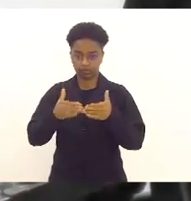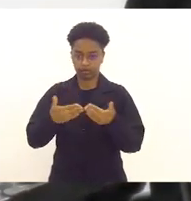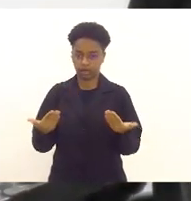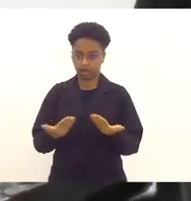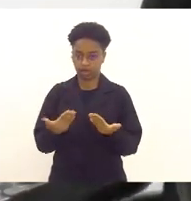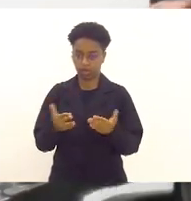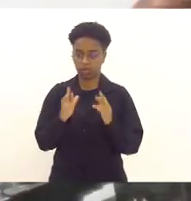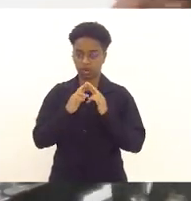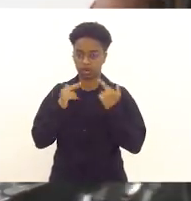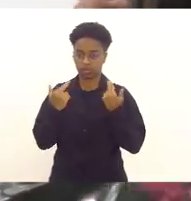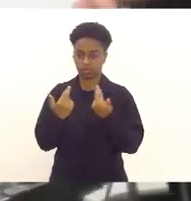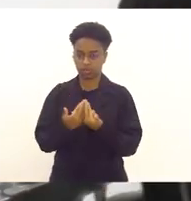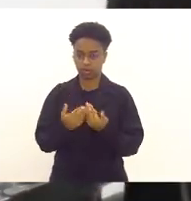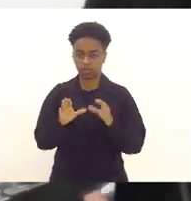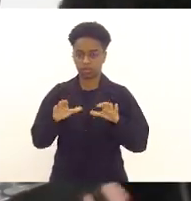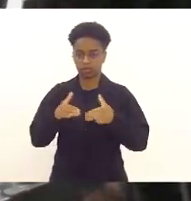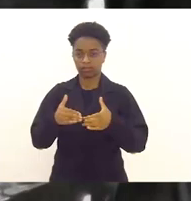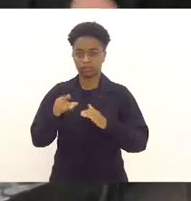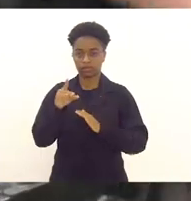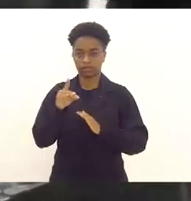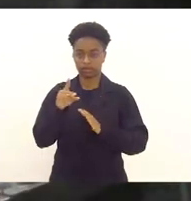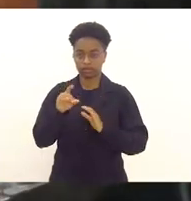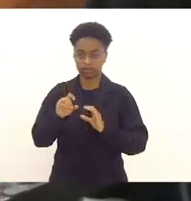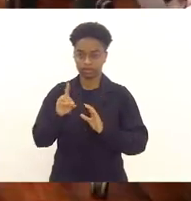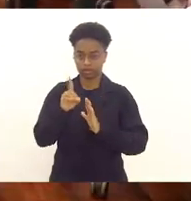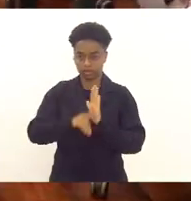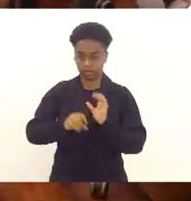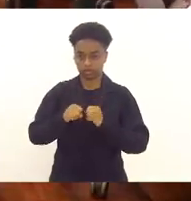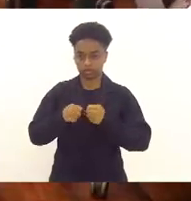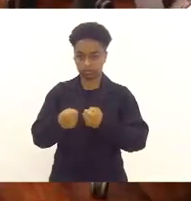da audiência da comissão de defesa dos direitos da mulher